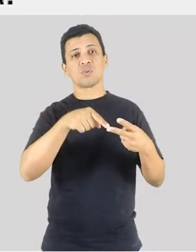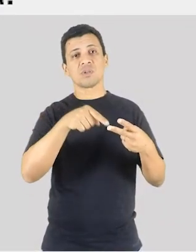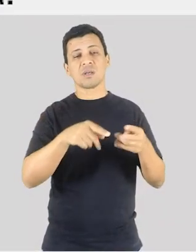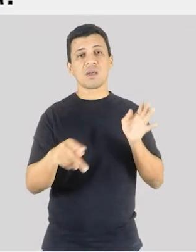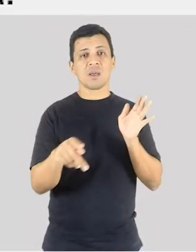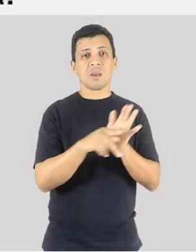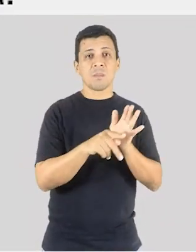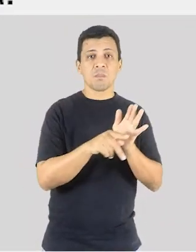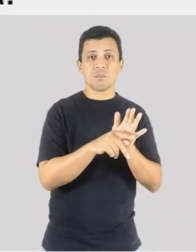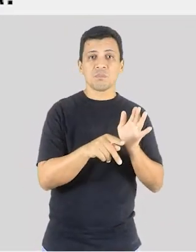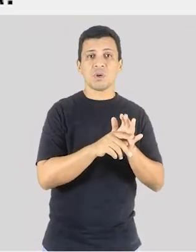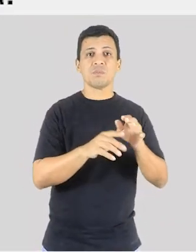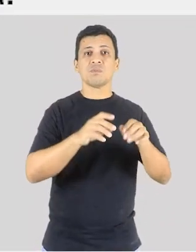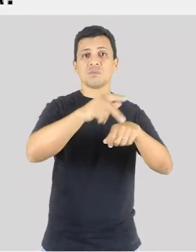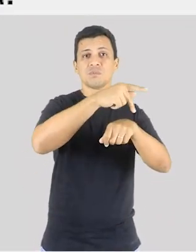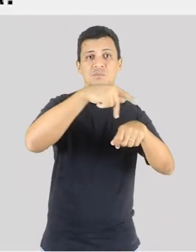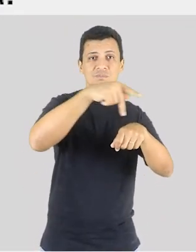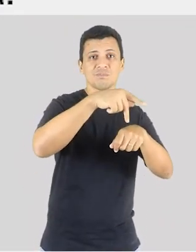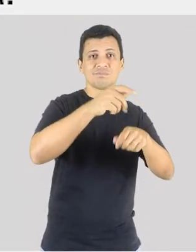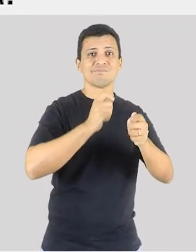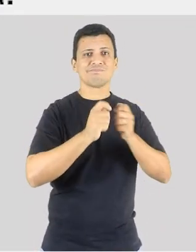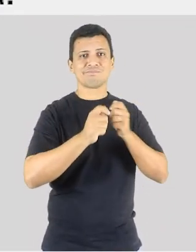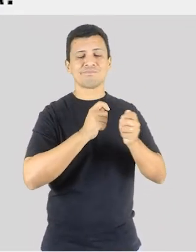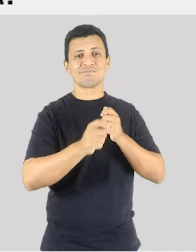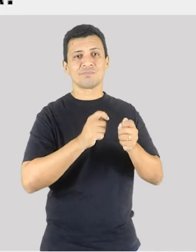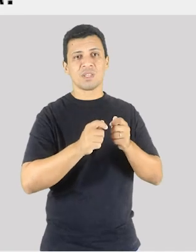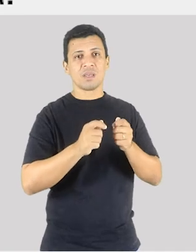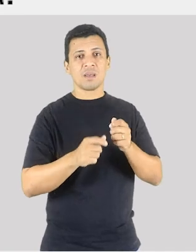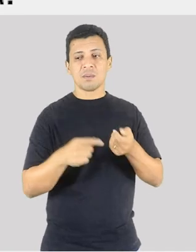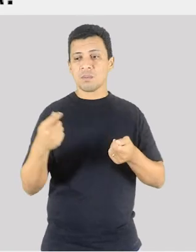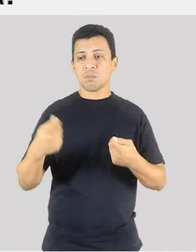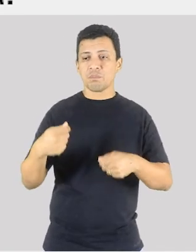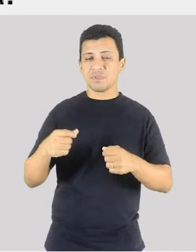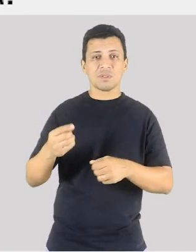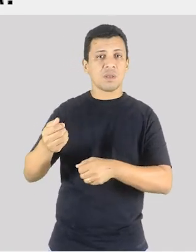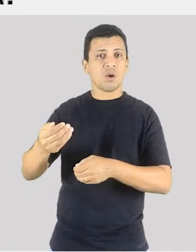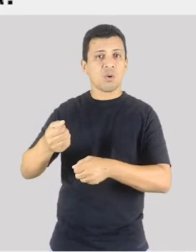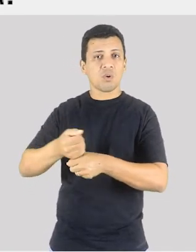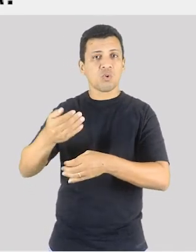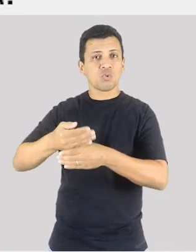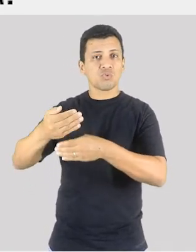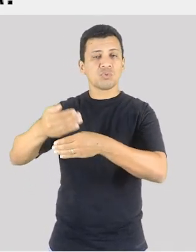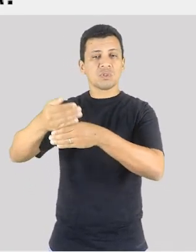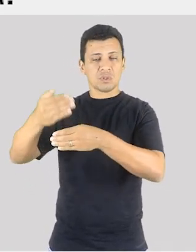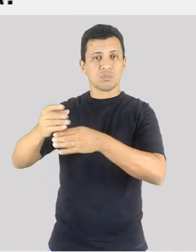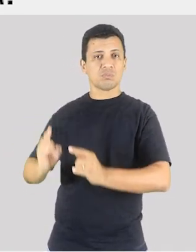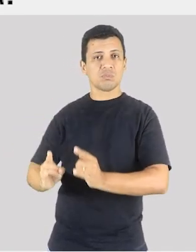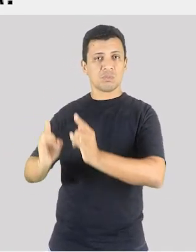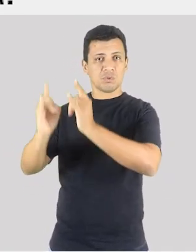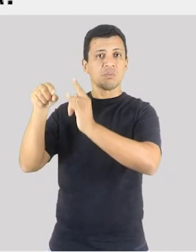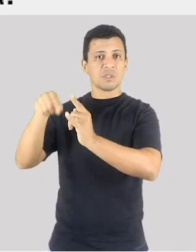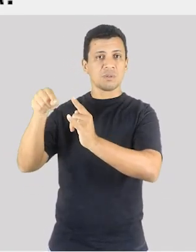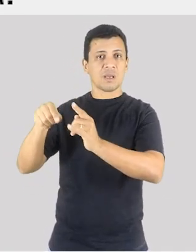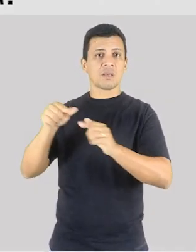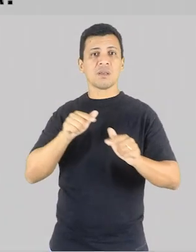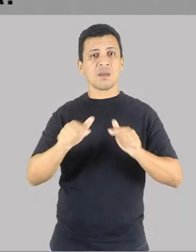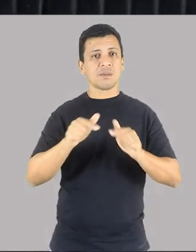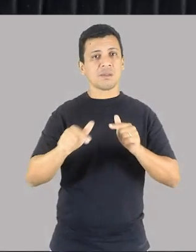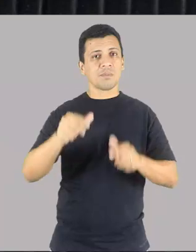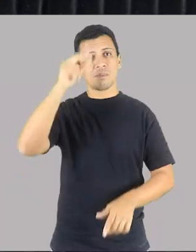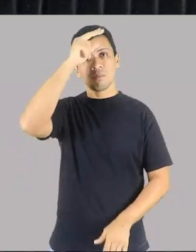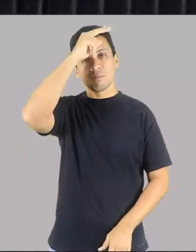máquina administrativa. Por exemplo, a necessidade da construção de um prédio para funcionamento da prefeitura. Isso é o interesse público